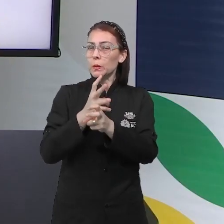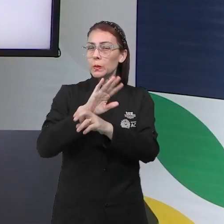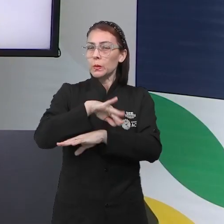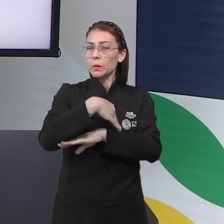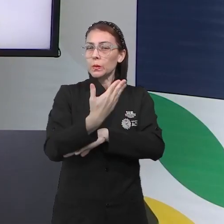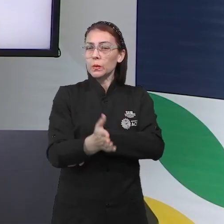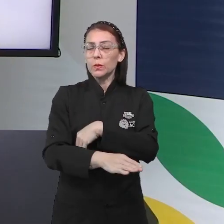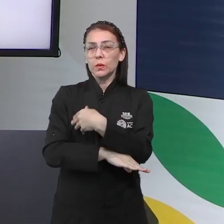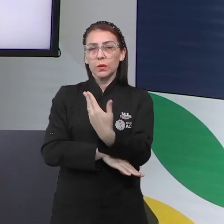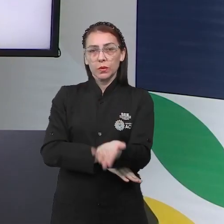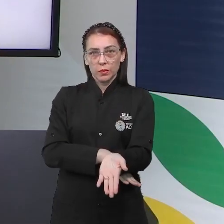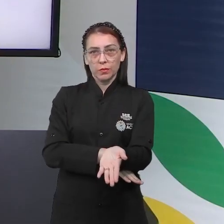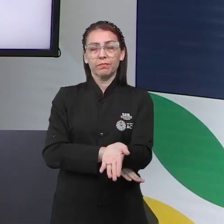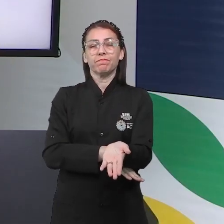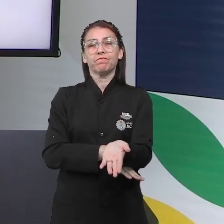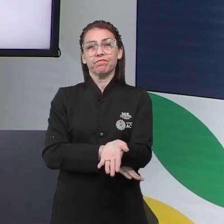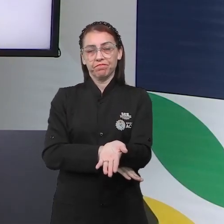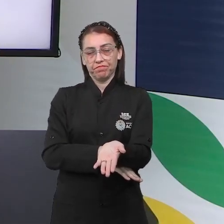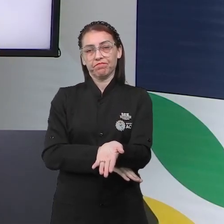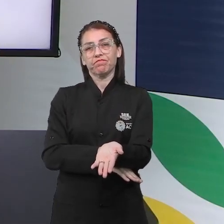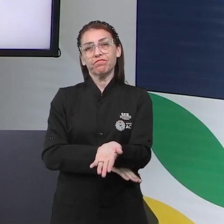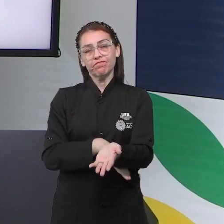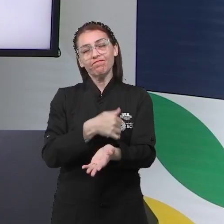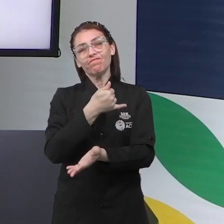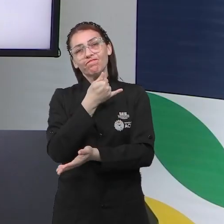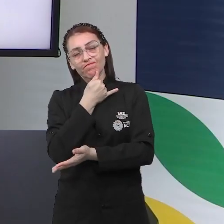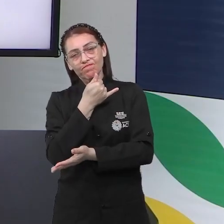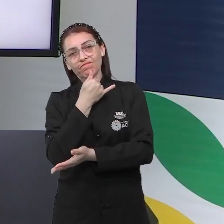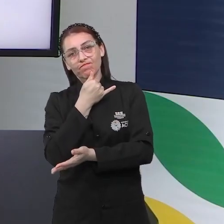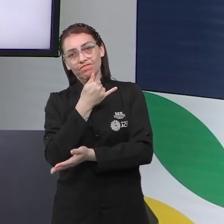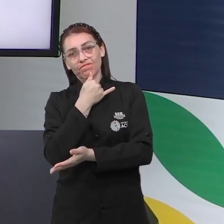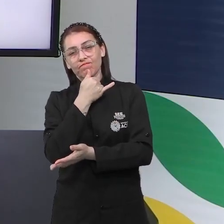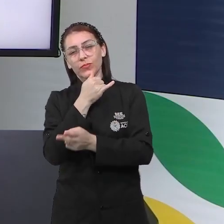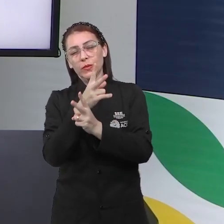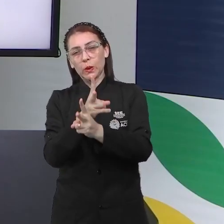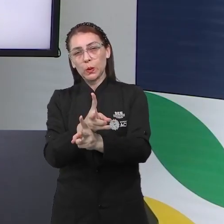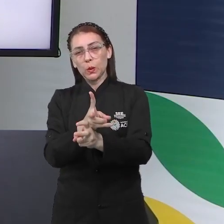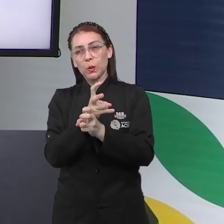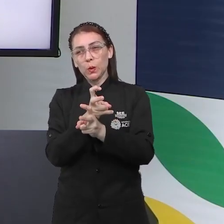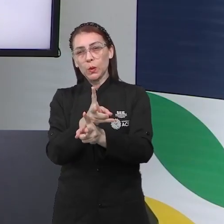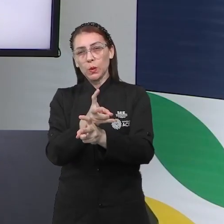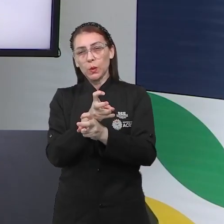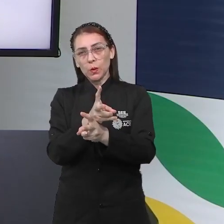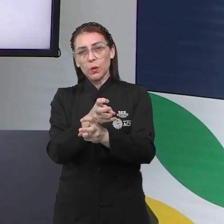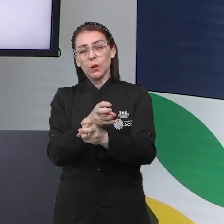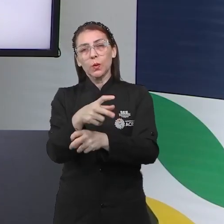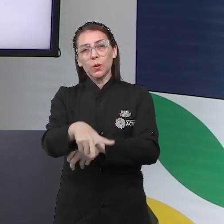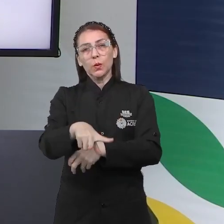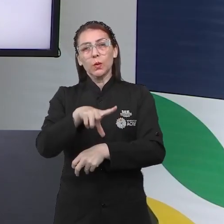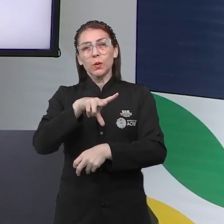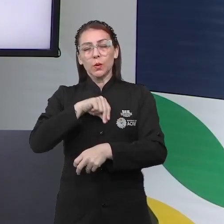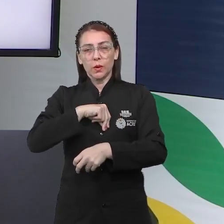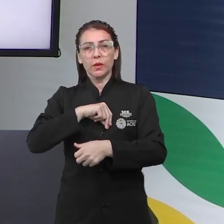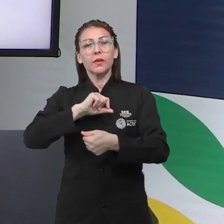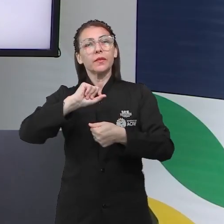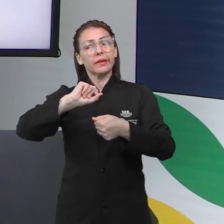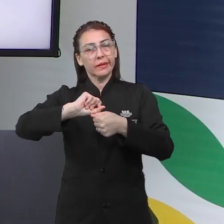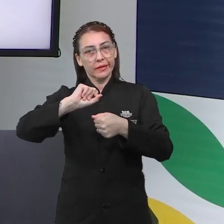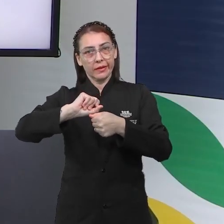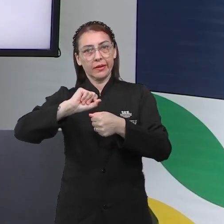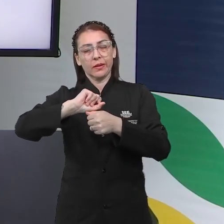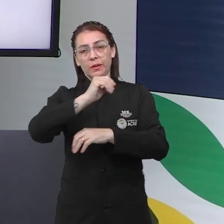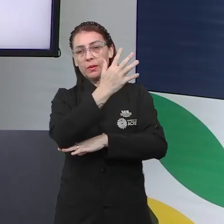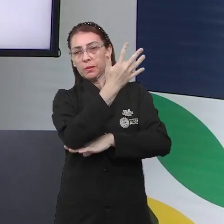predação sobre o pau-brasil. Essa extrema exploração a qual os portugueses impuseram na